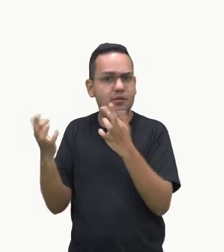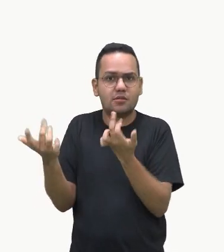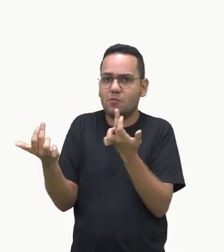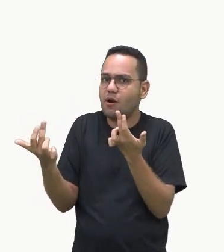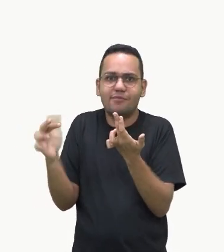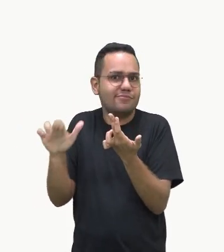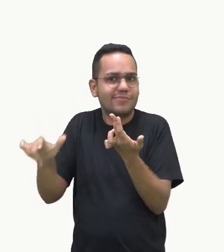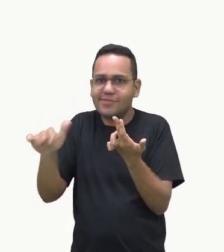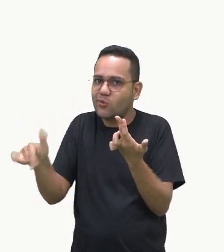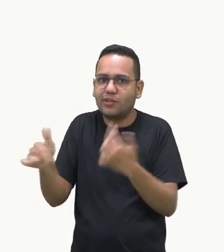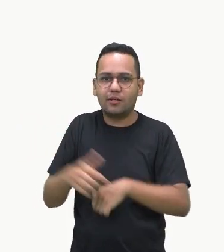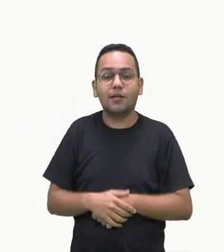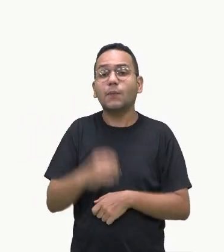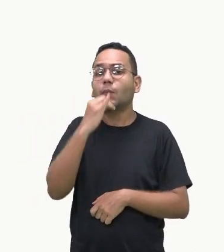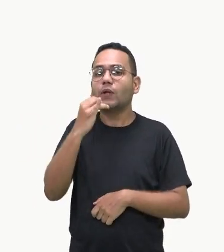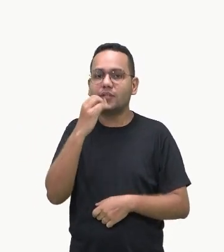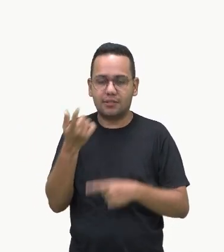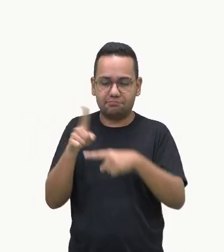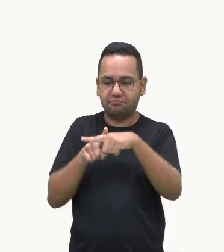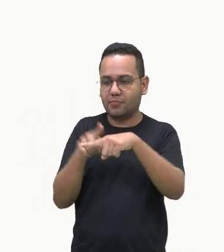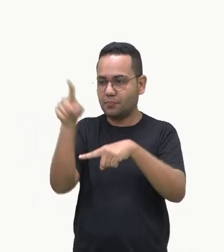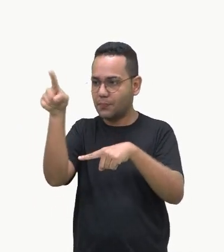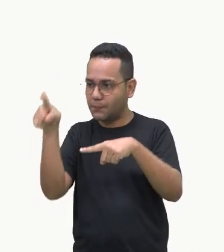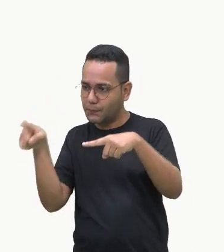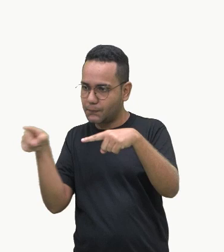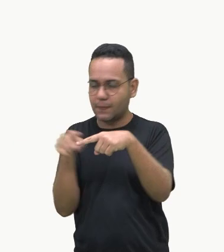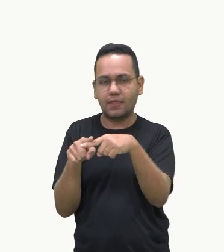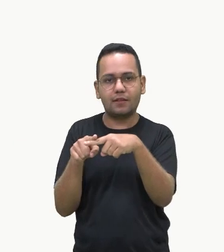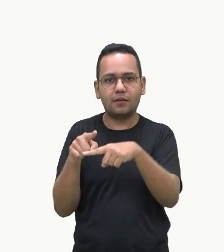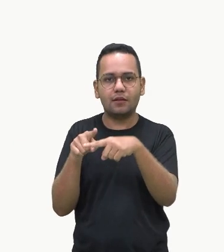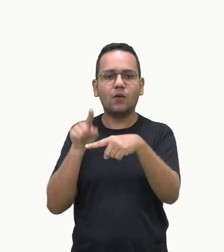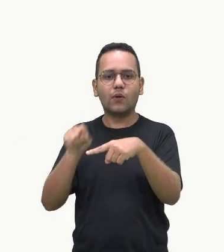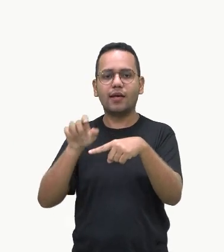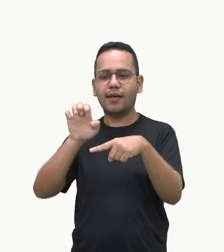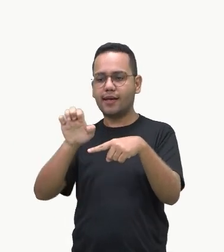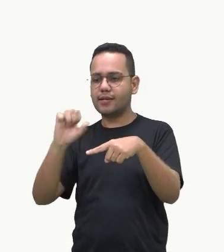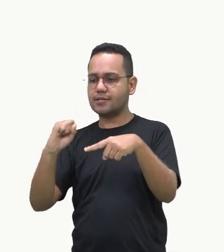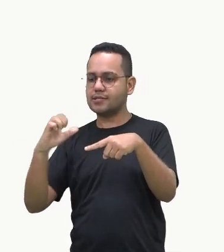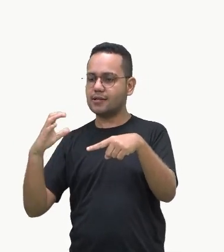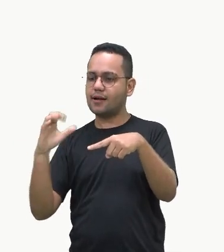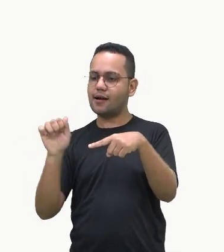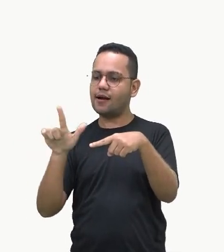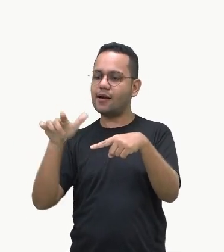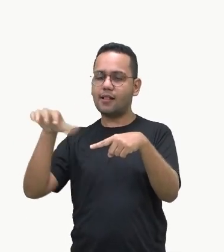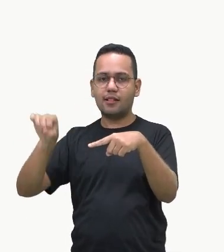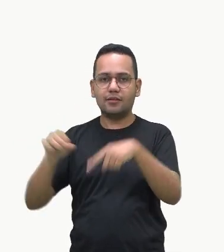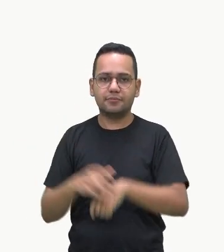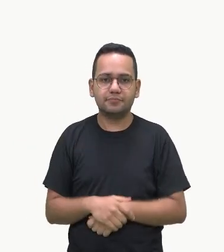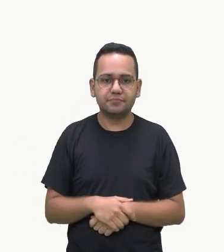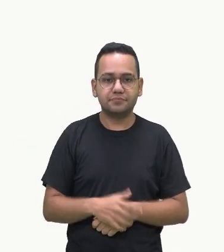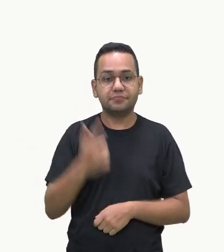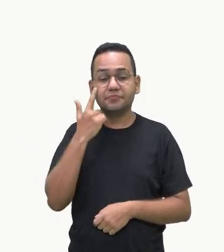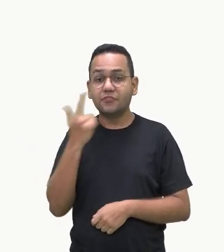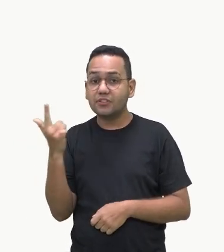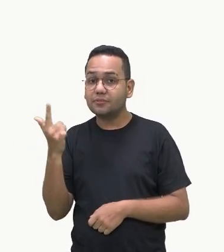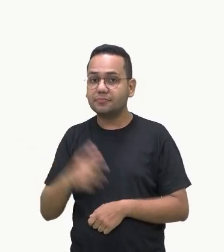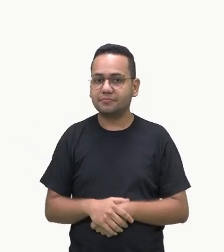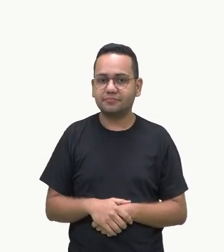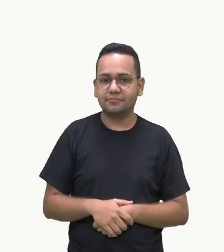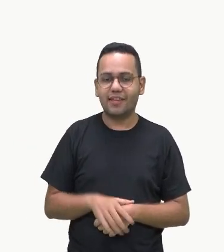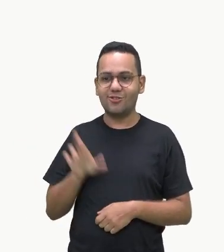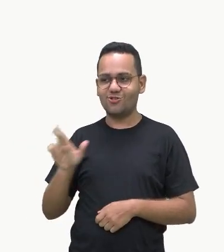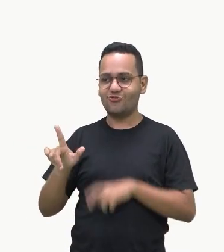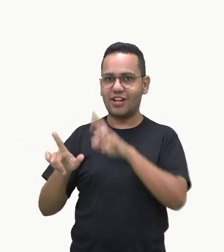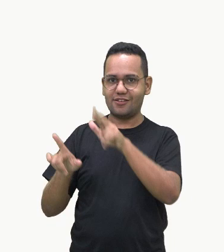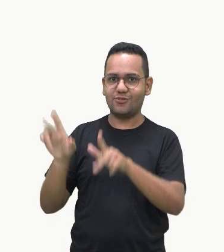O triângulo escaleno. Quem é o triângulo escaleno? É aquele triângulo onde todos os lados ali têm medidas